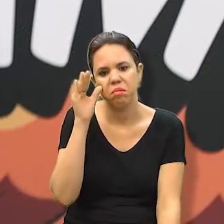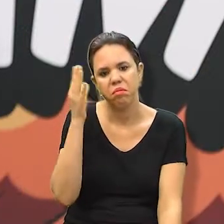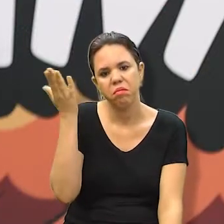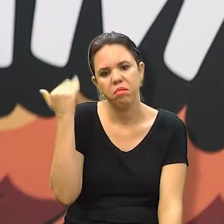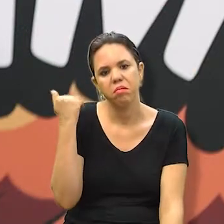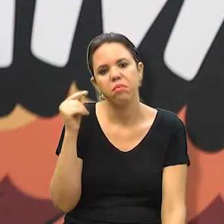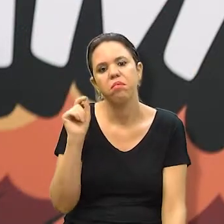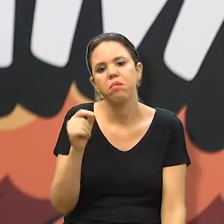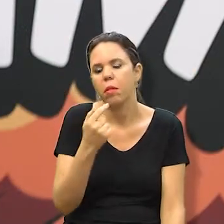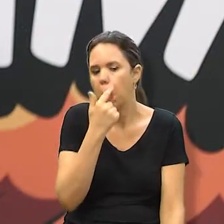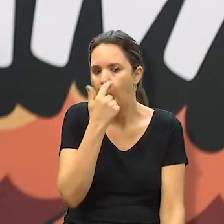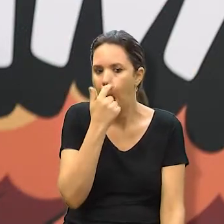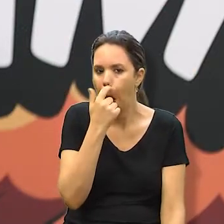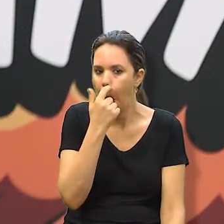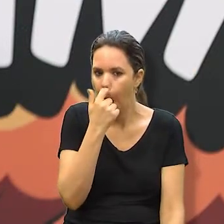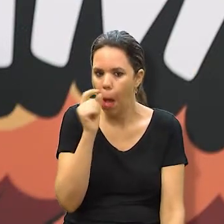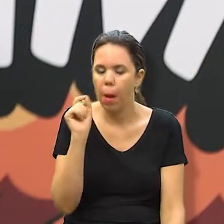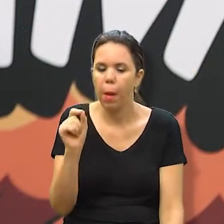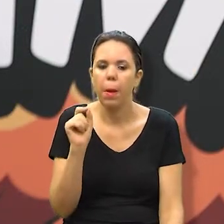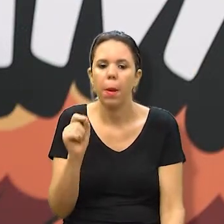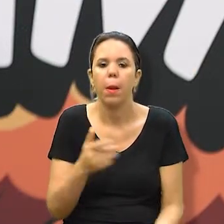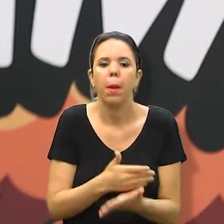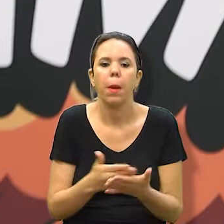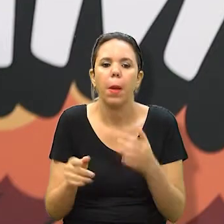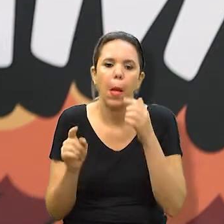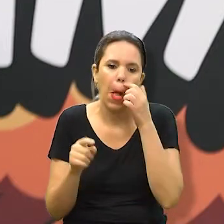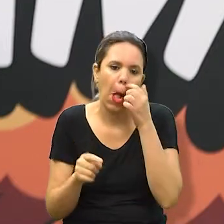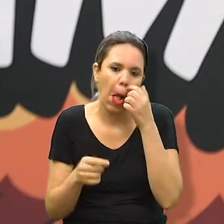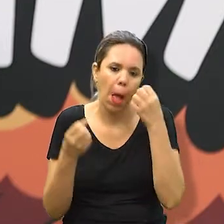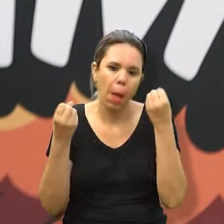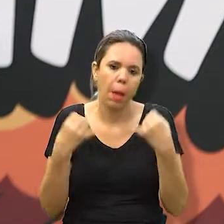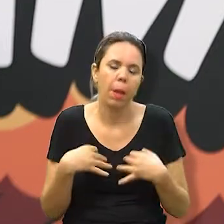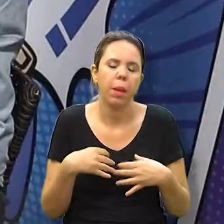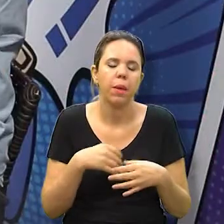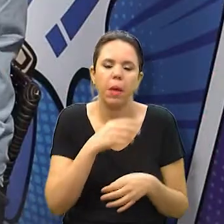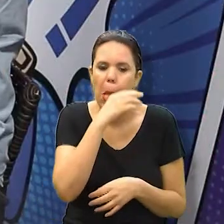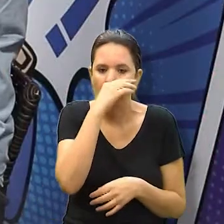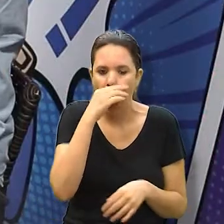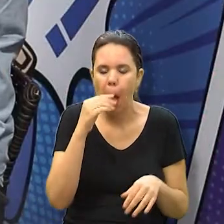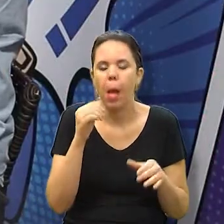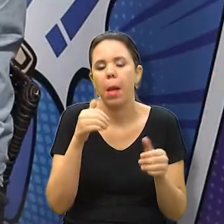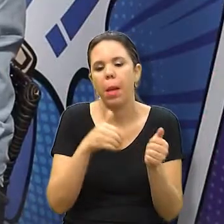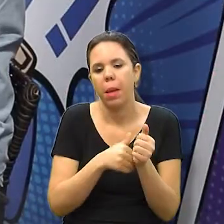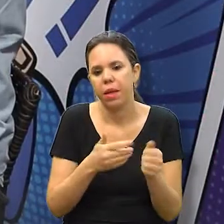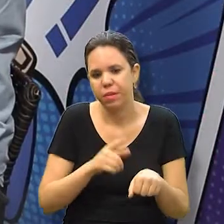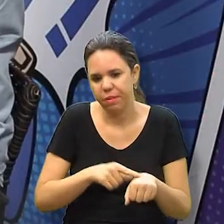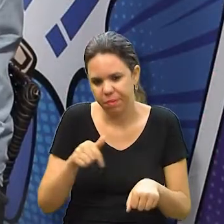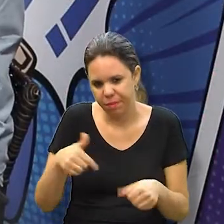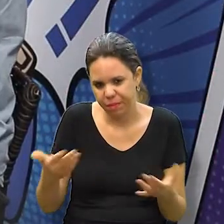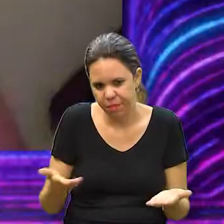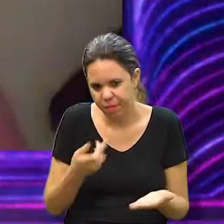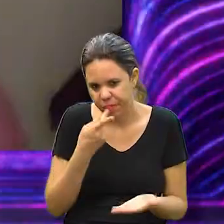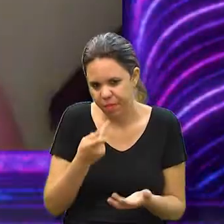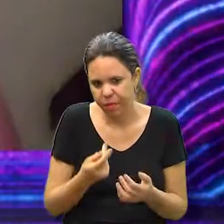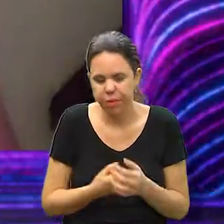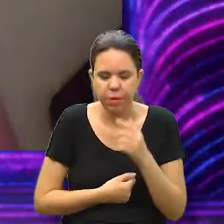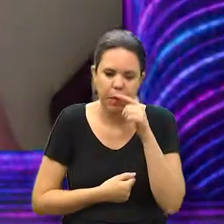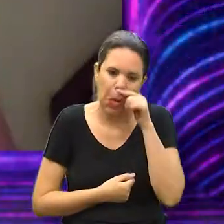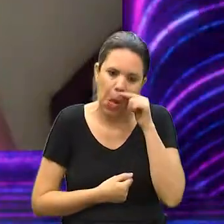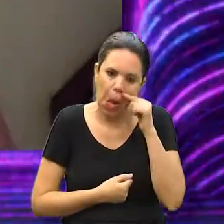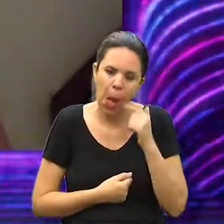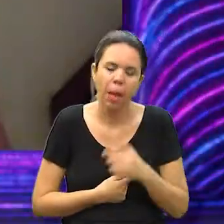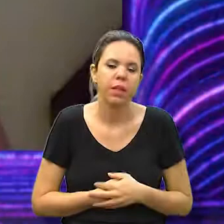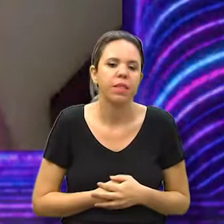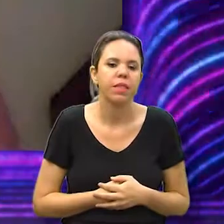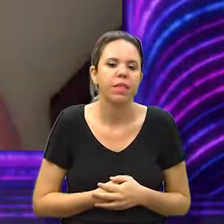quero saber, né, o que inicialmente você ia contar pra gente e guardou para este momento. Então, para